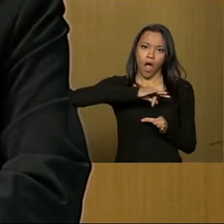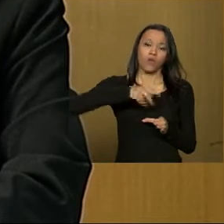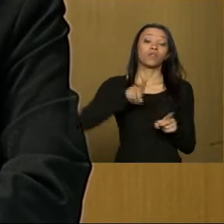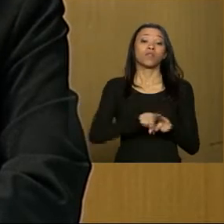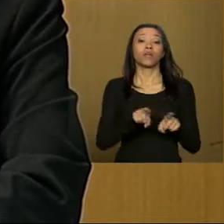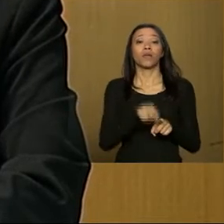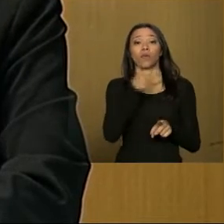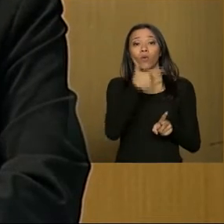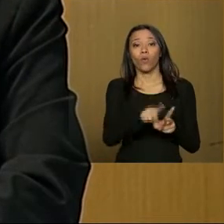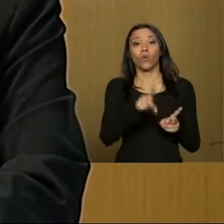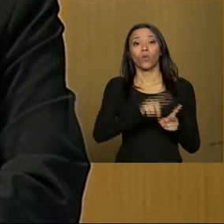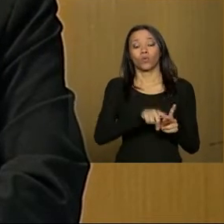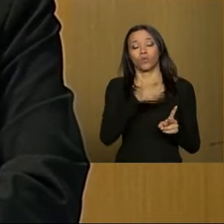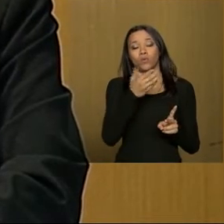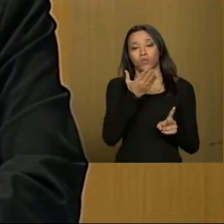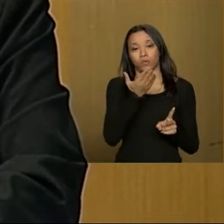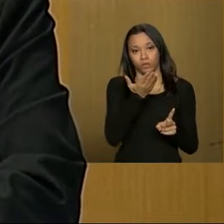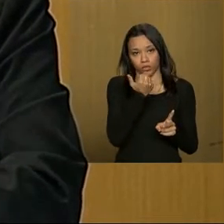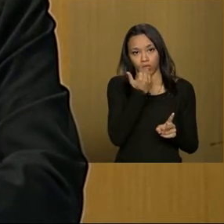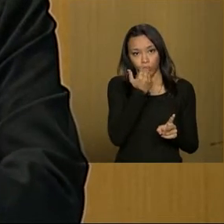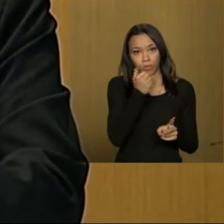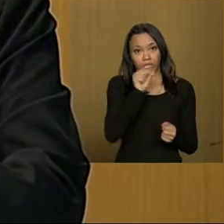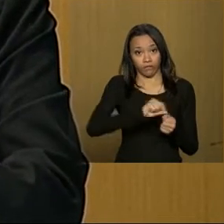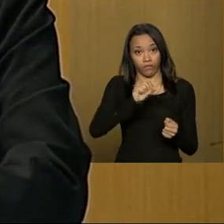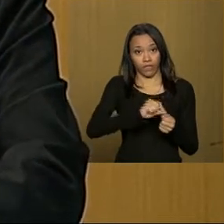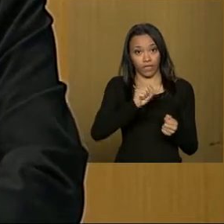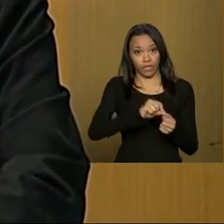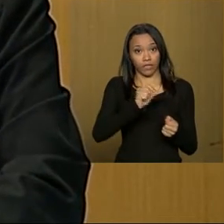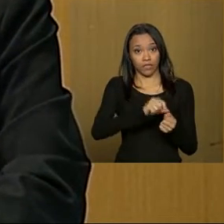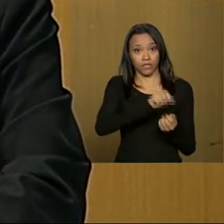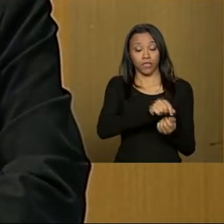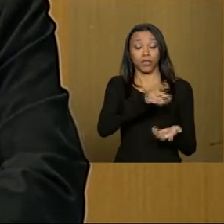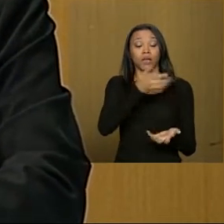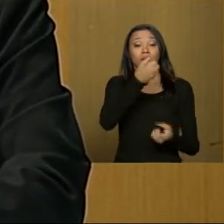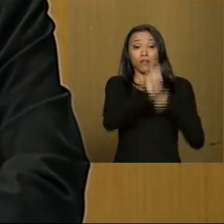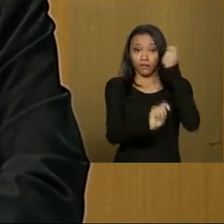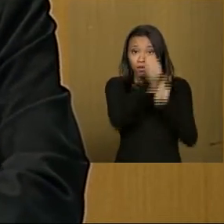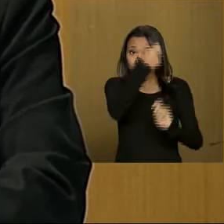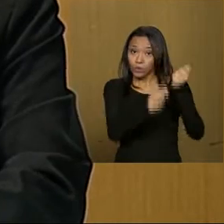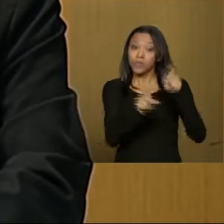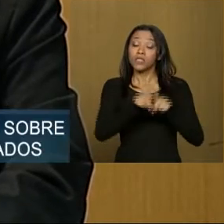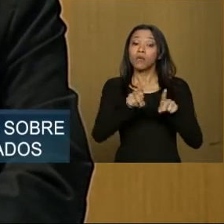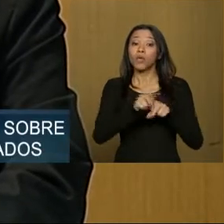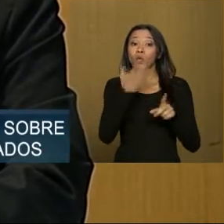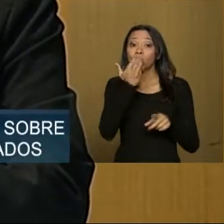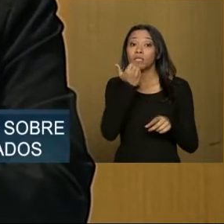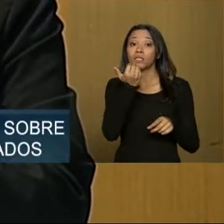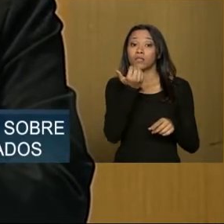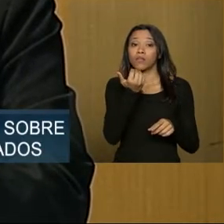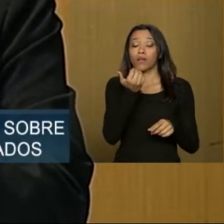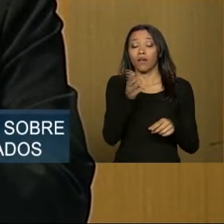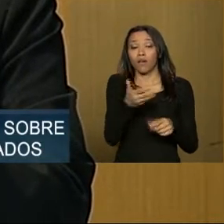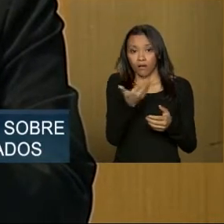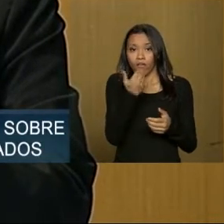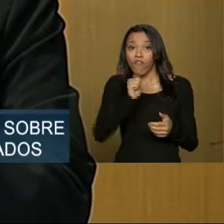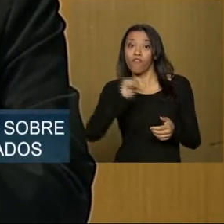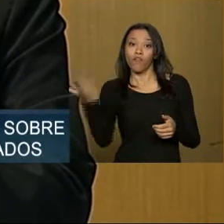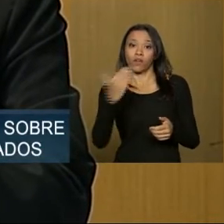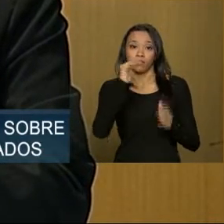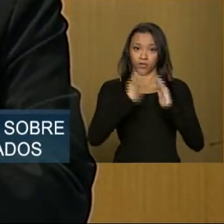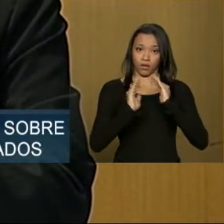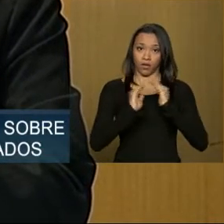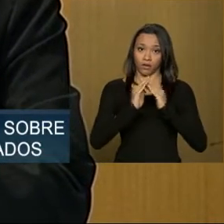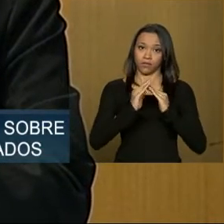alimentos processados, né, e nos alimentos produzidos e consumidos fora do domicílio. Essa mesma pesquisa, ela informa que